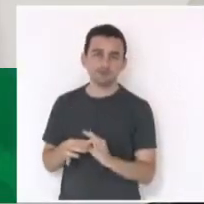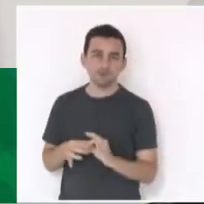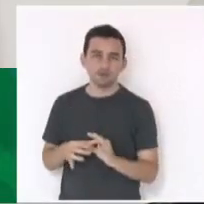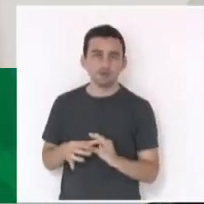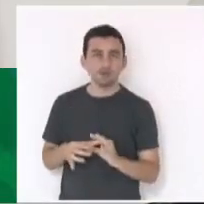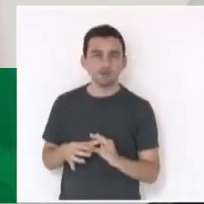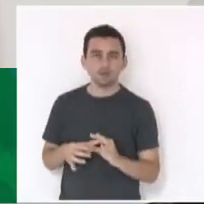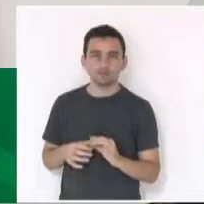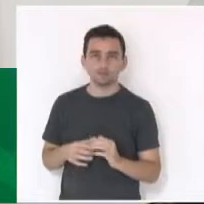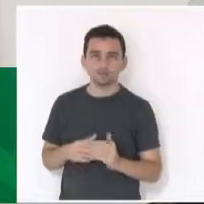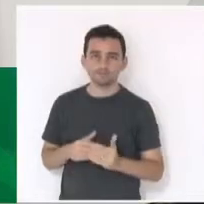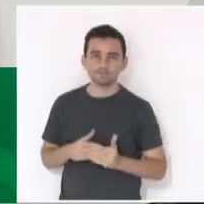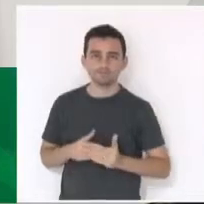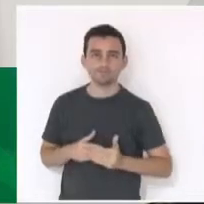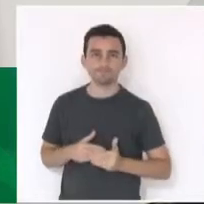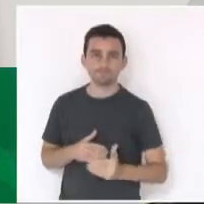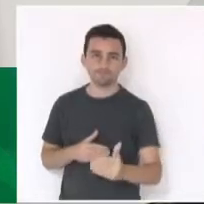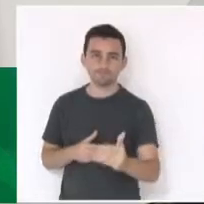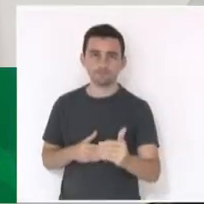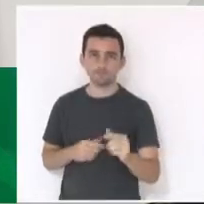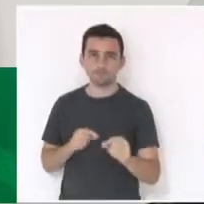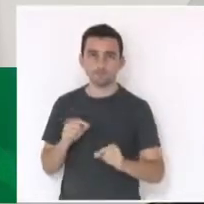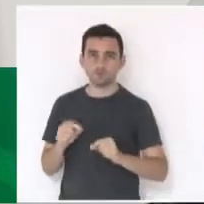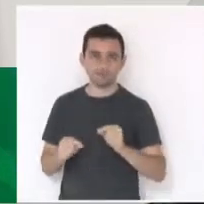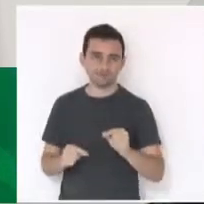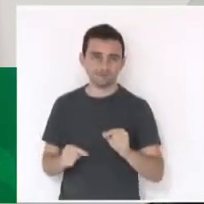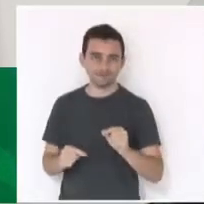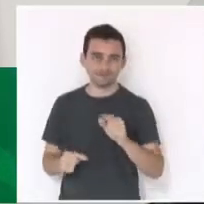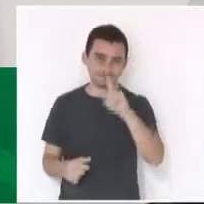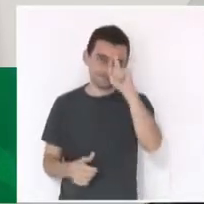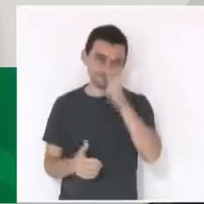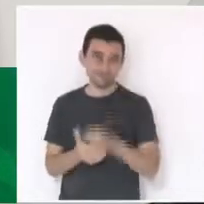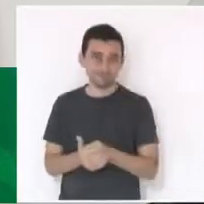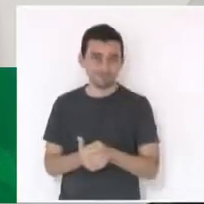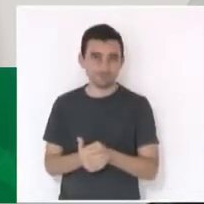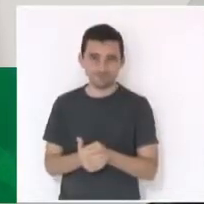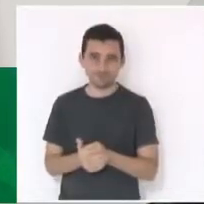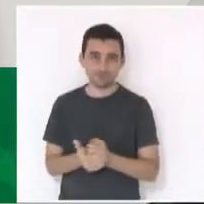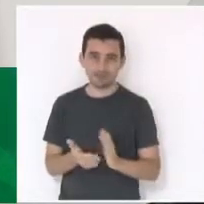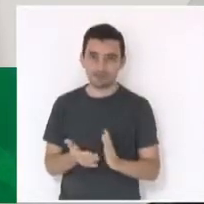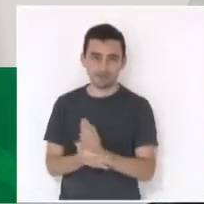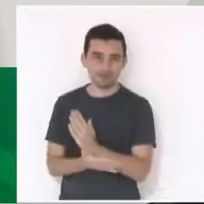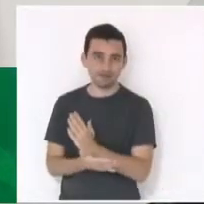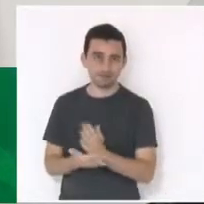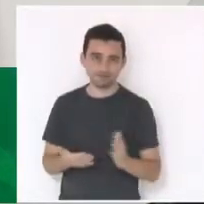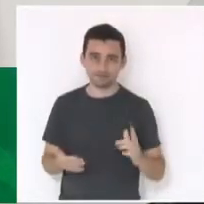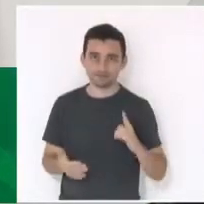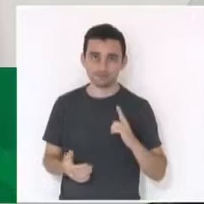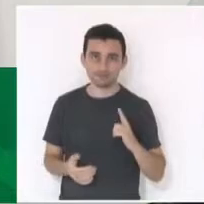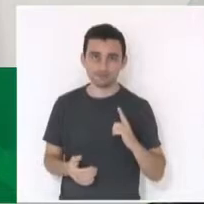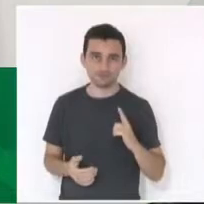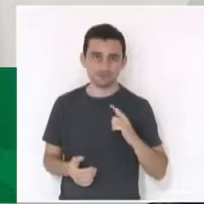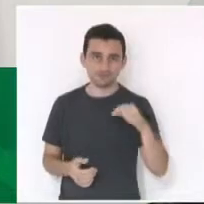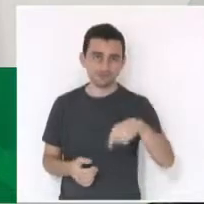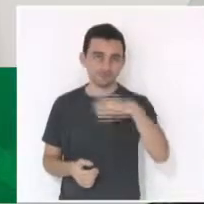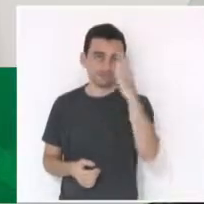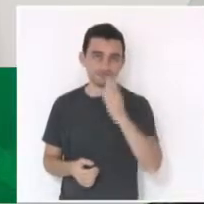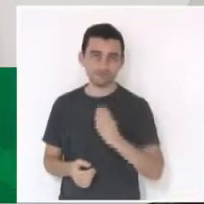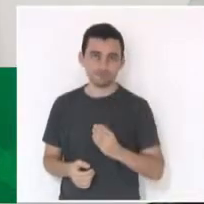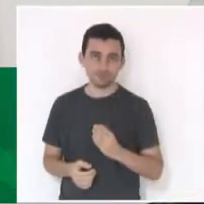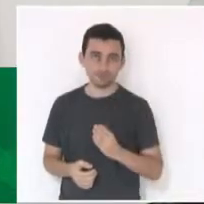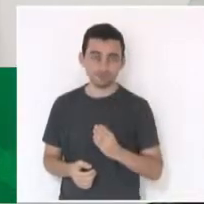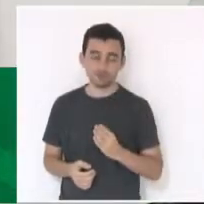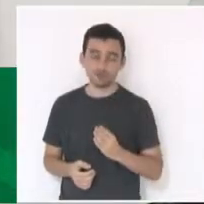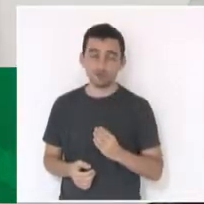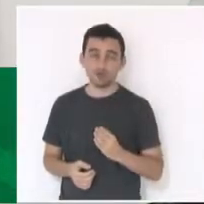partir Claro das decisões que se tomam nesta nosso pais é um